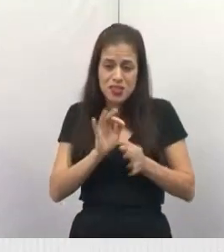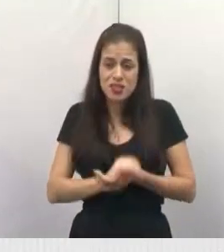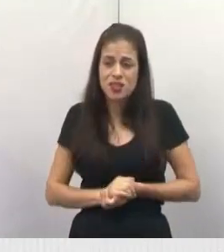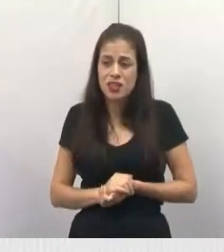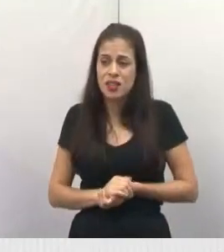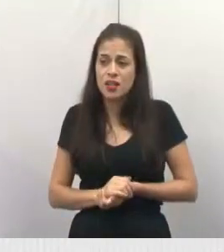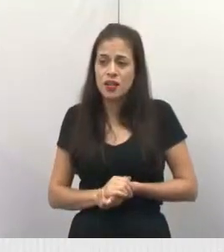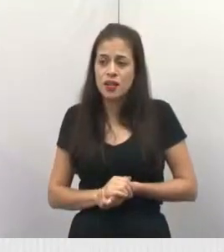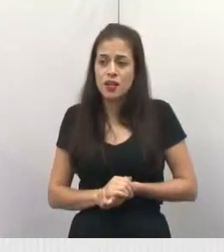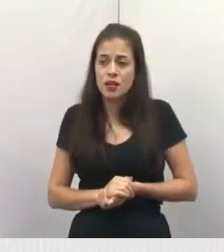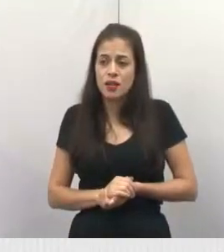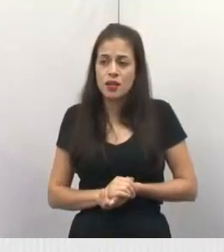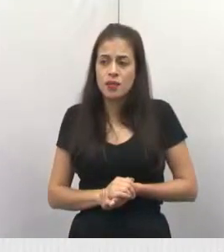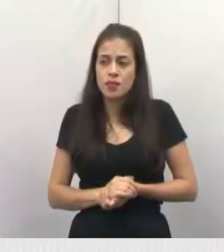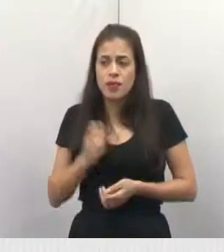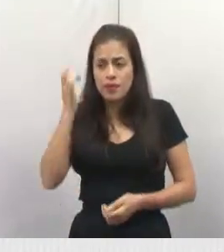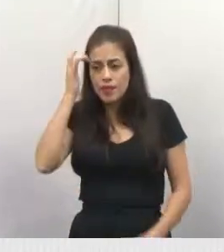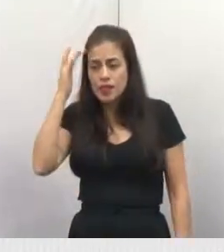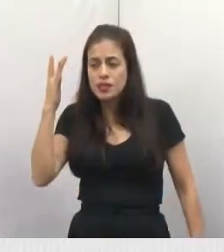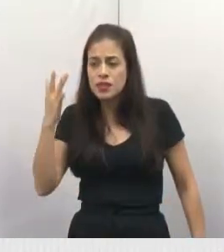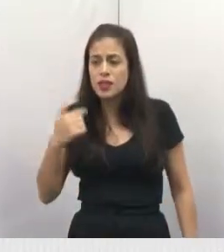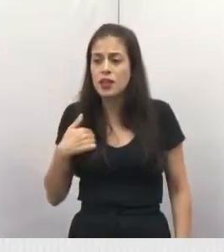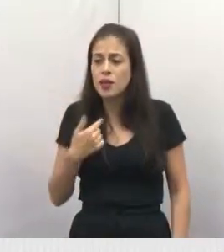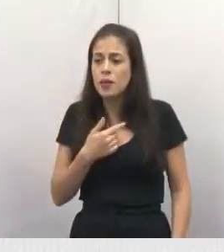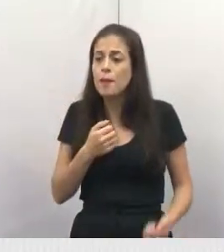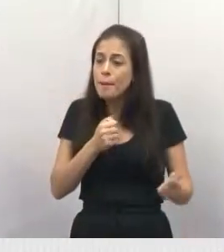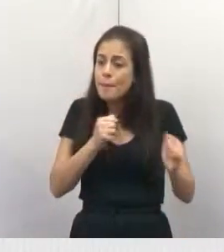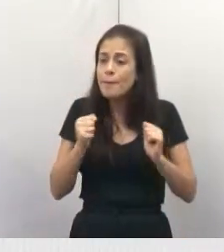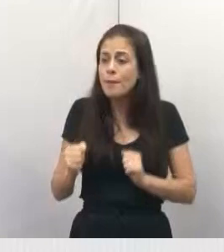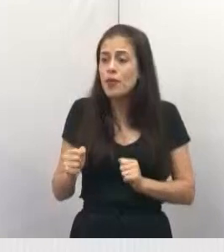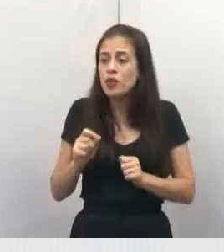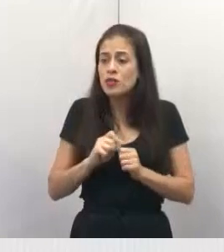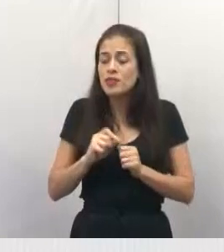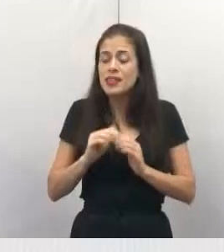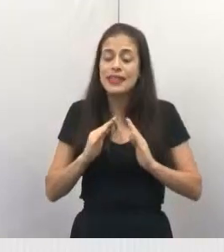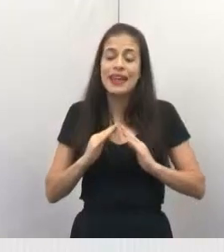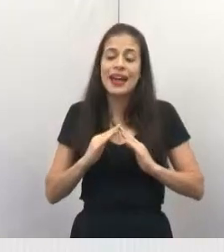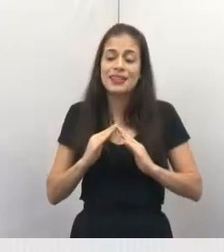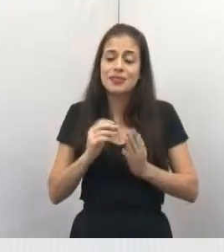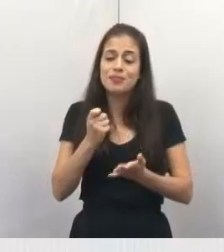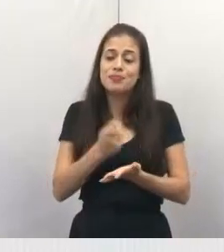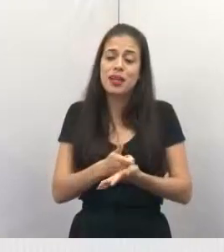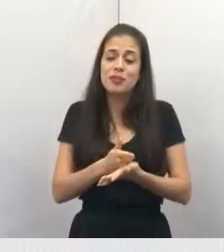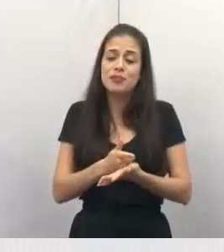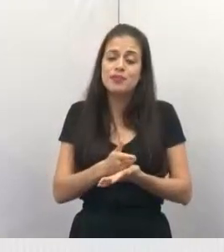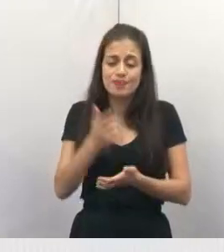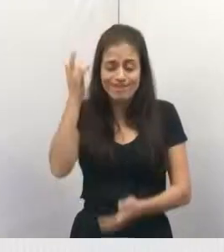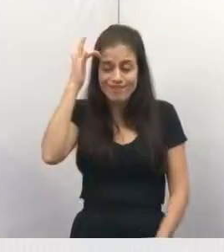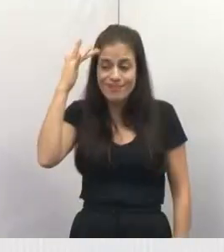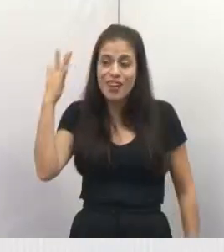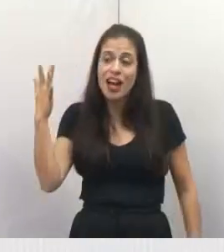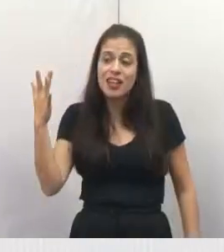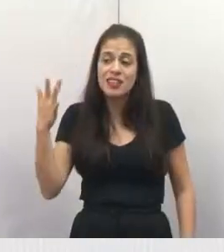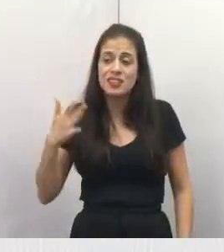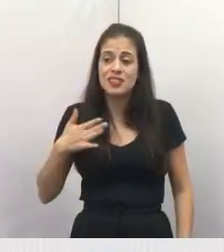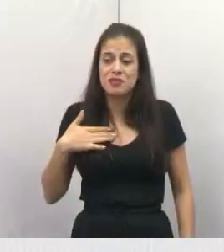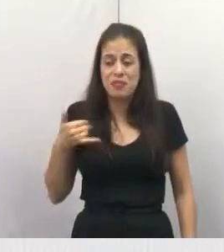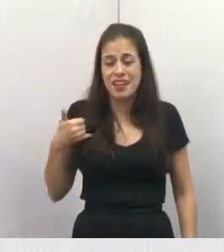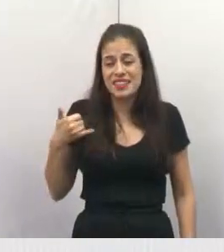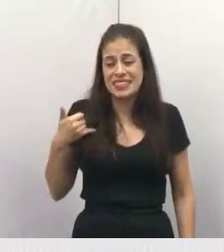acha que vai facilitar a sua vida? Ué, eu posso fazer os pagamentos de casa, né? Isso facilita bastante. Na minha